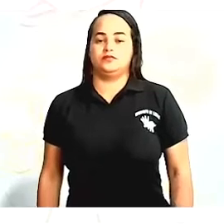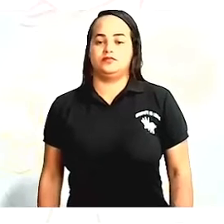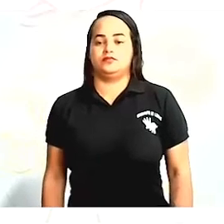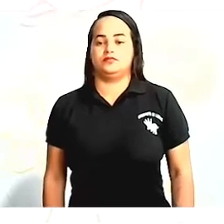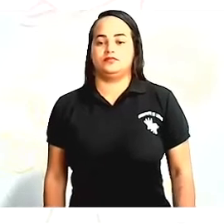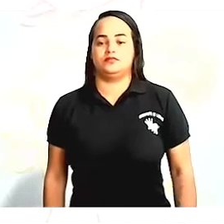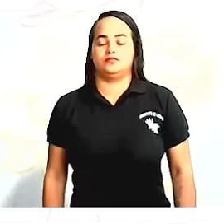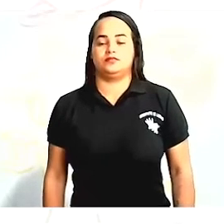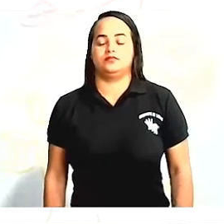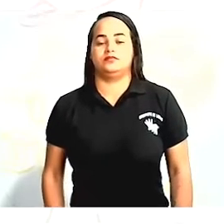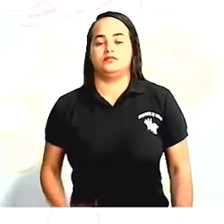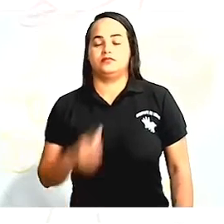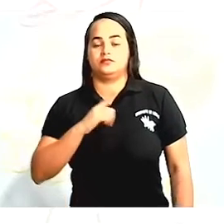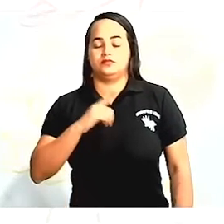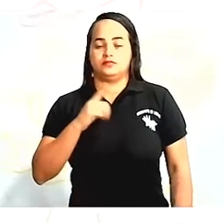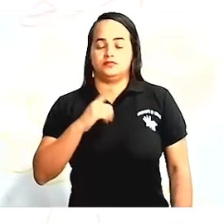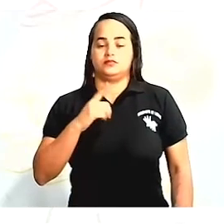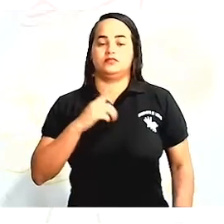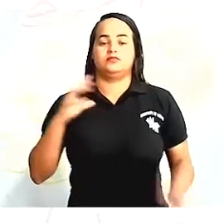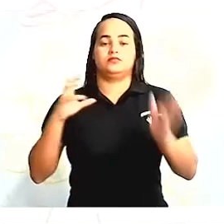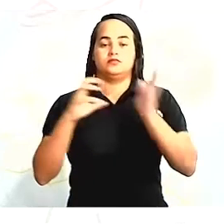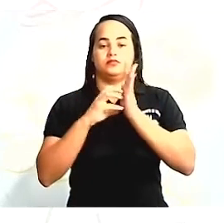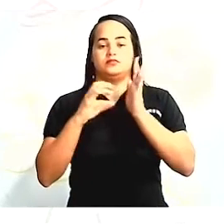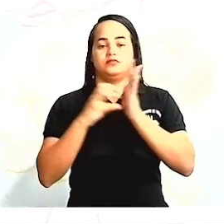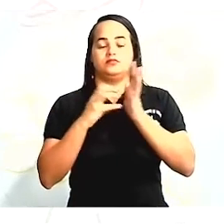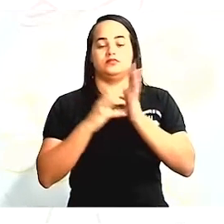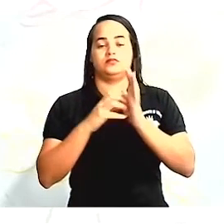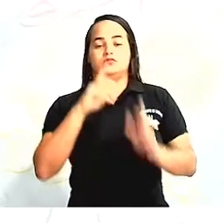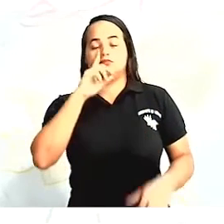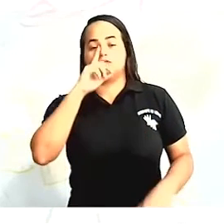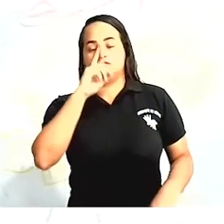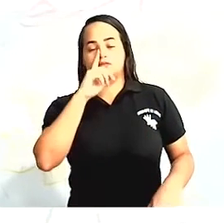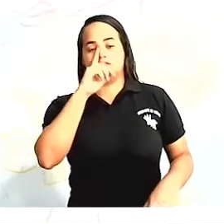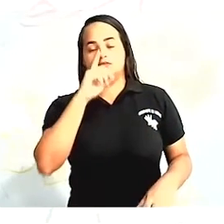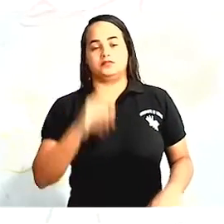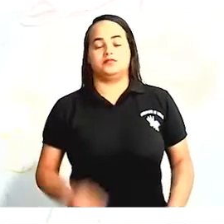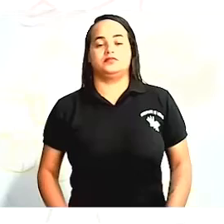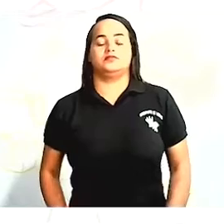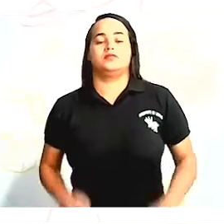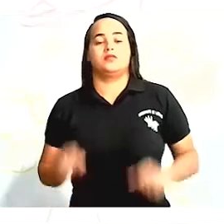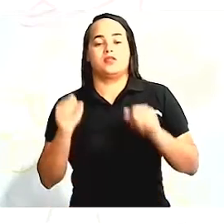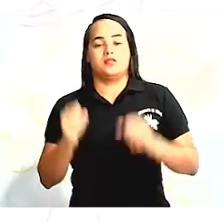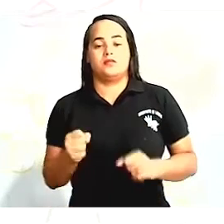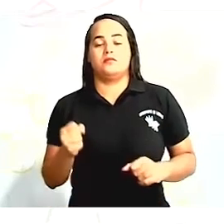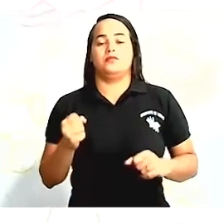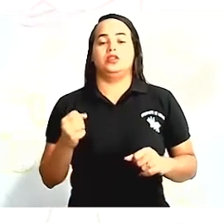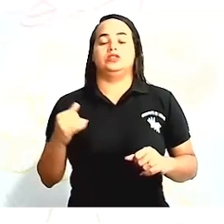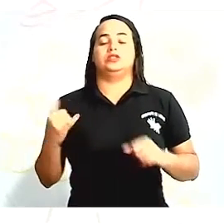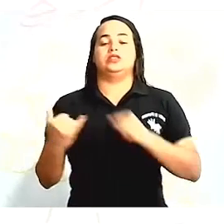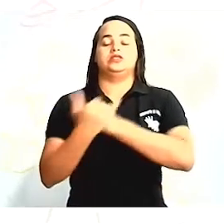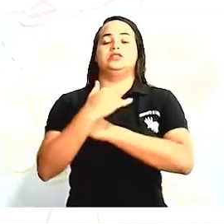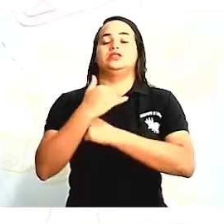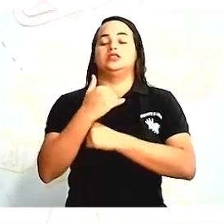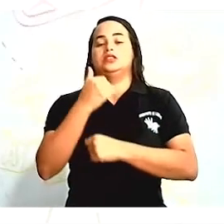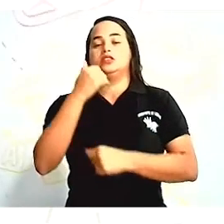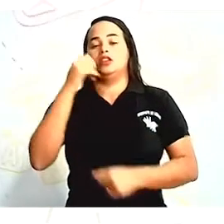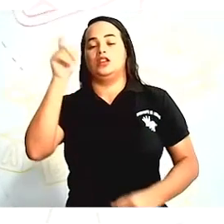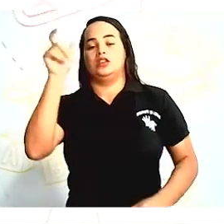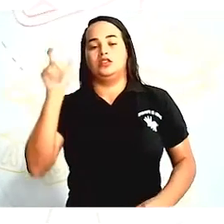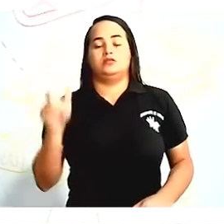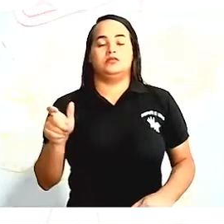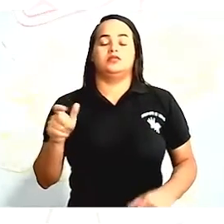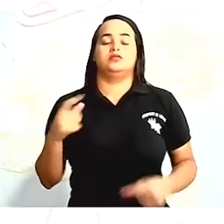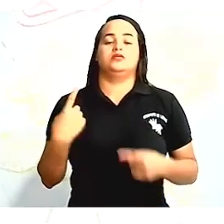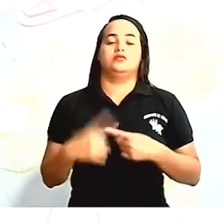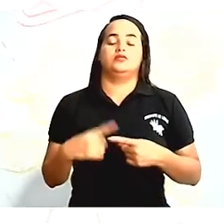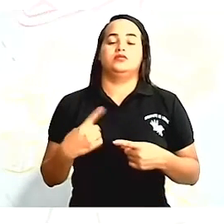em indivíduos que têm o soro positivo. Isso pode ser um perigo, certo? Porque pode enganar o paciente pode achar que não está com a